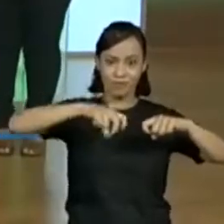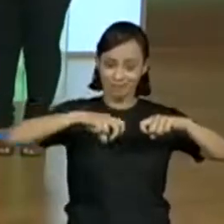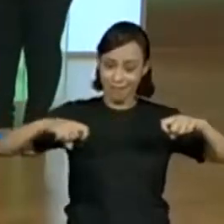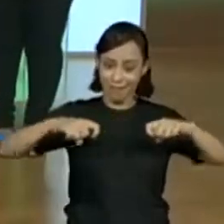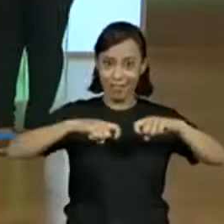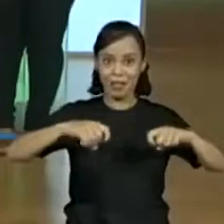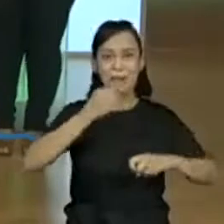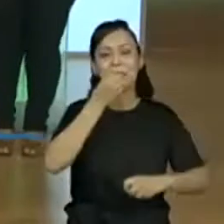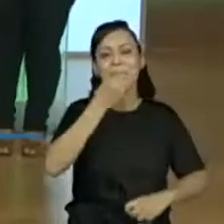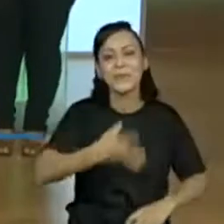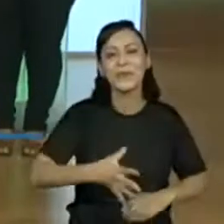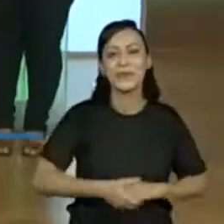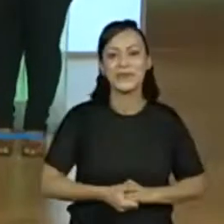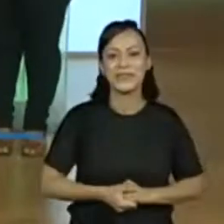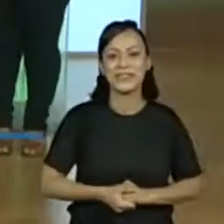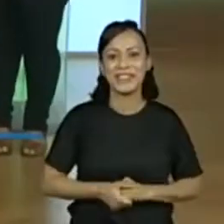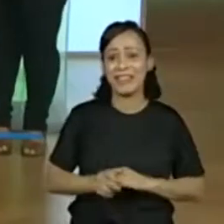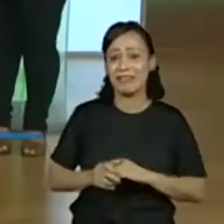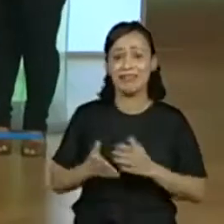você vai lá